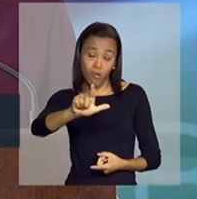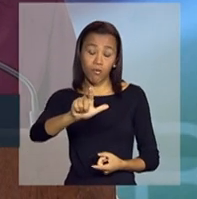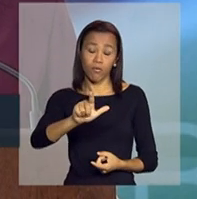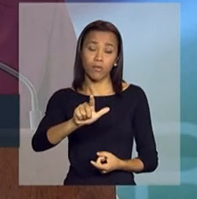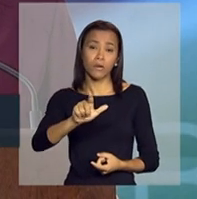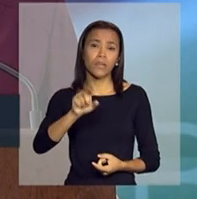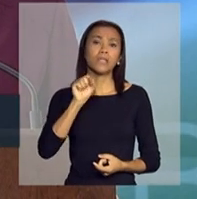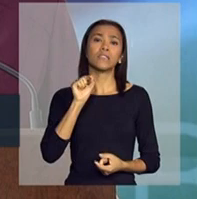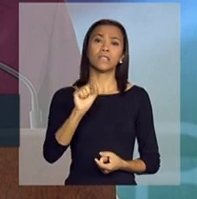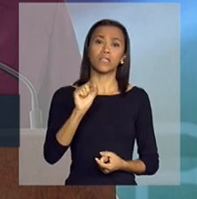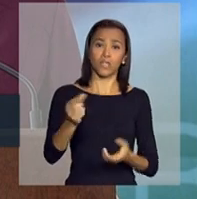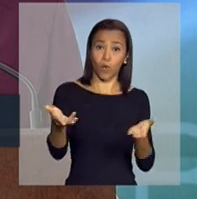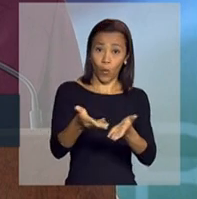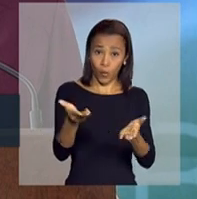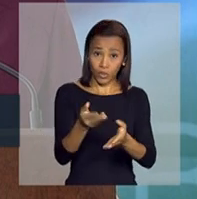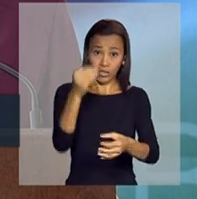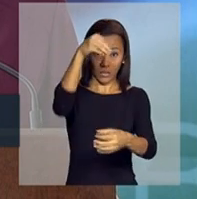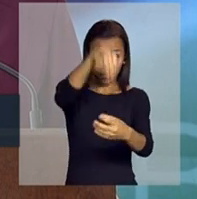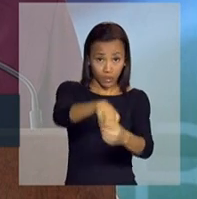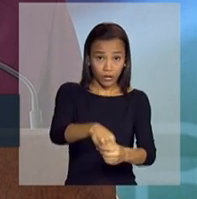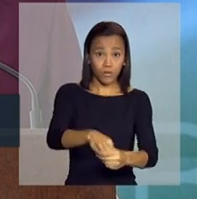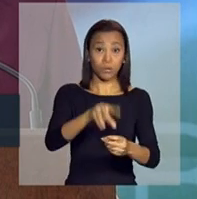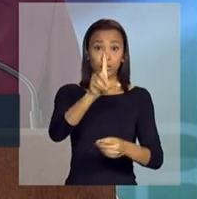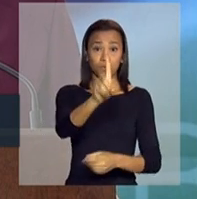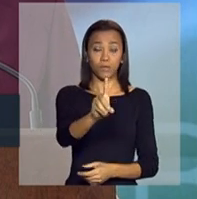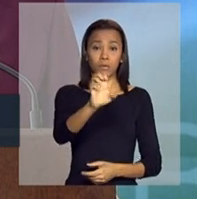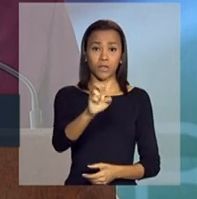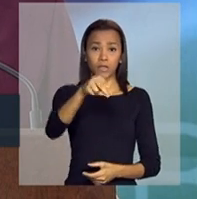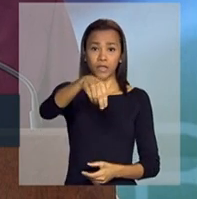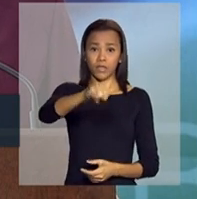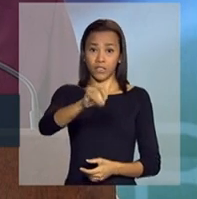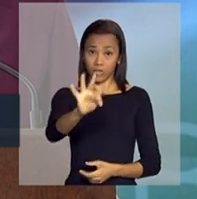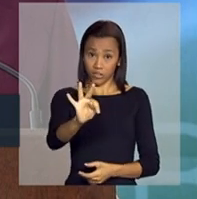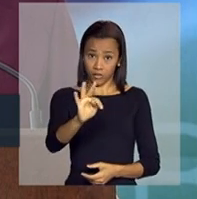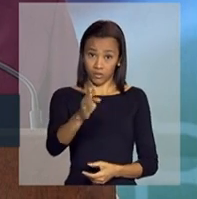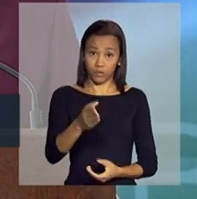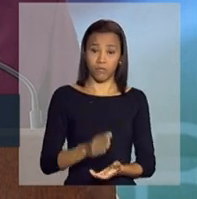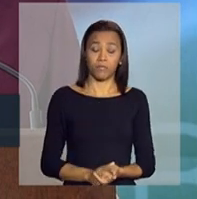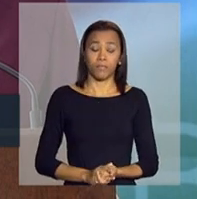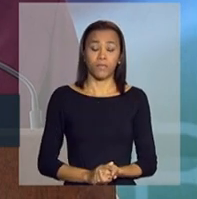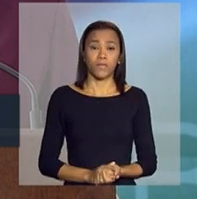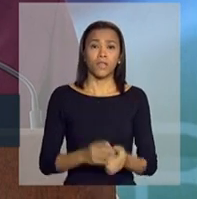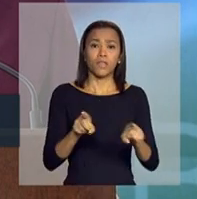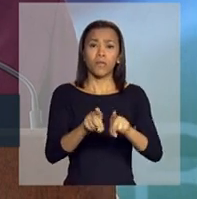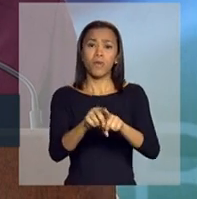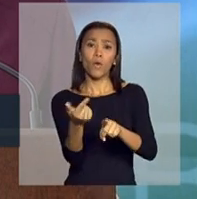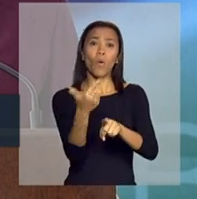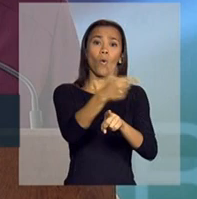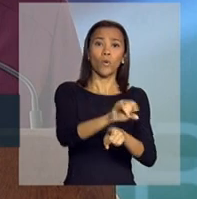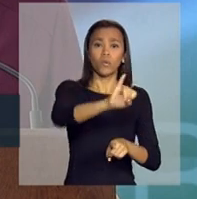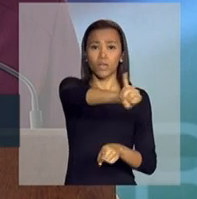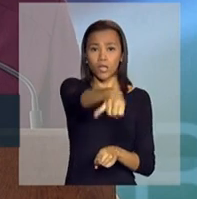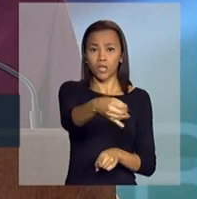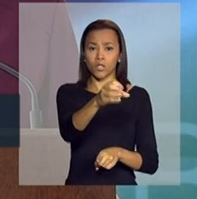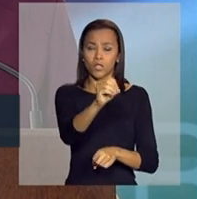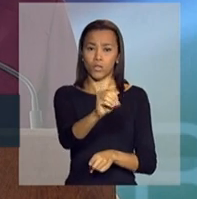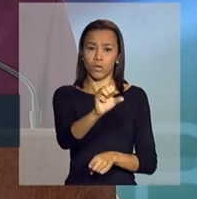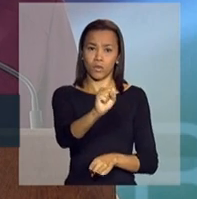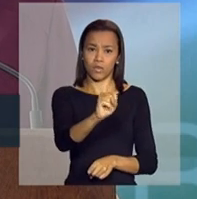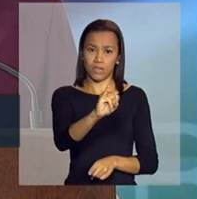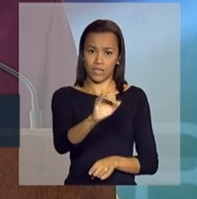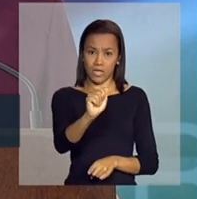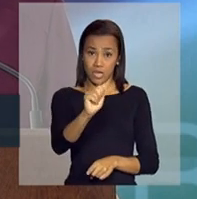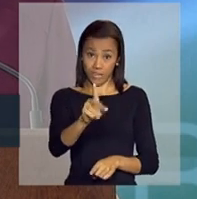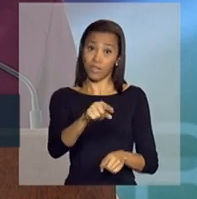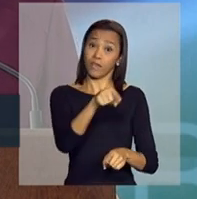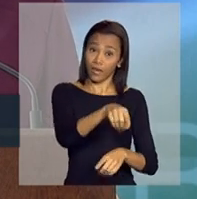o general que dirige hoje o DENIT, o general Frasch e o Josias, que dirige a